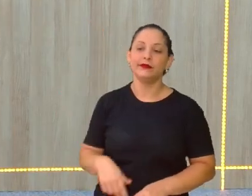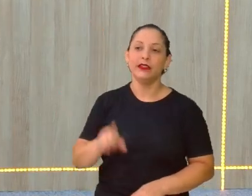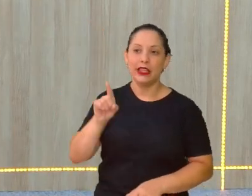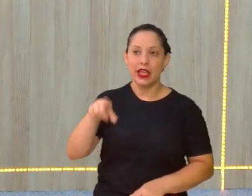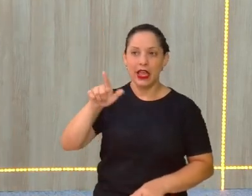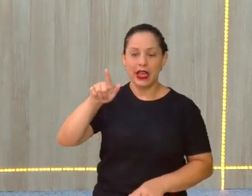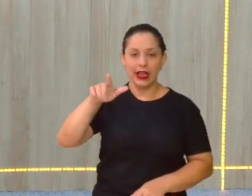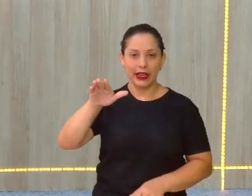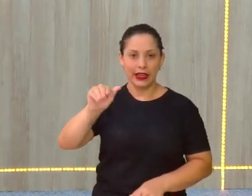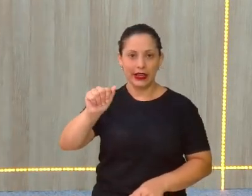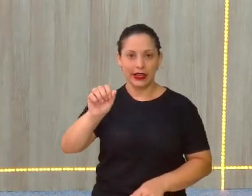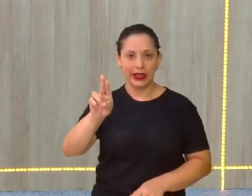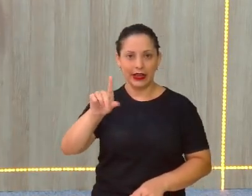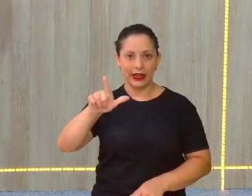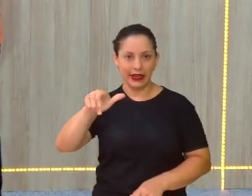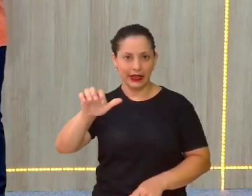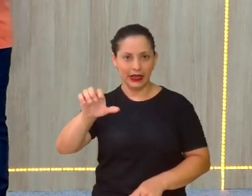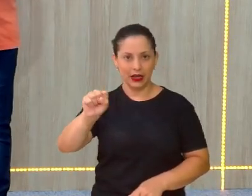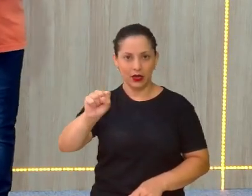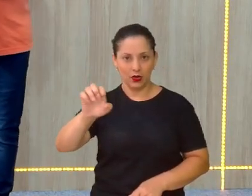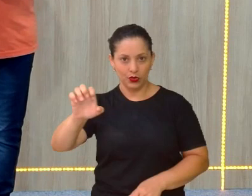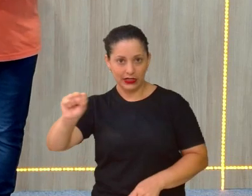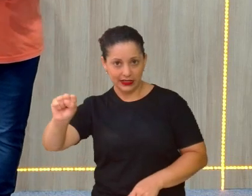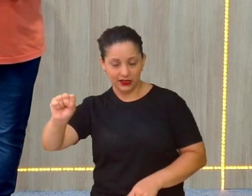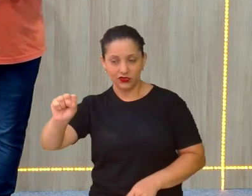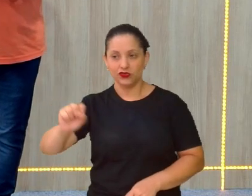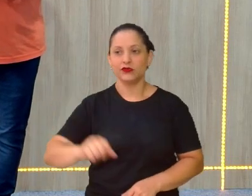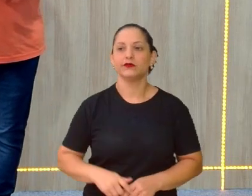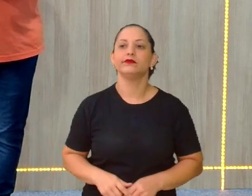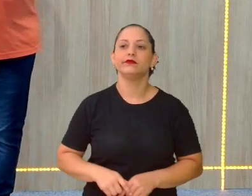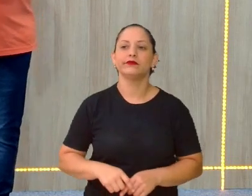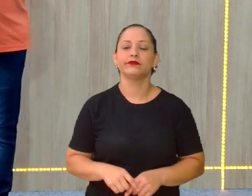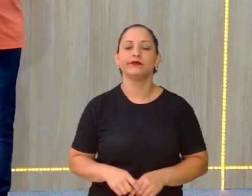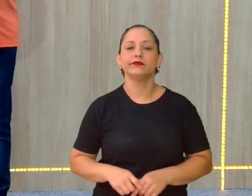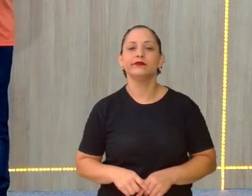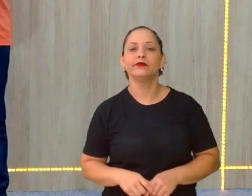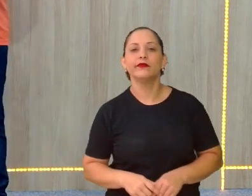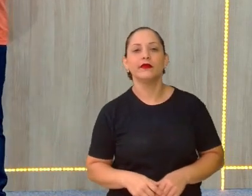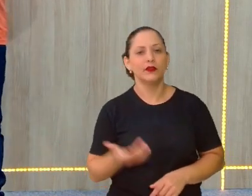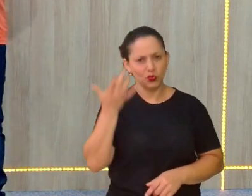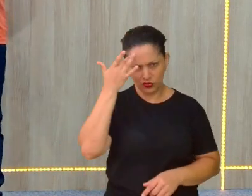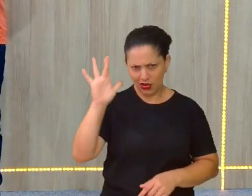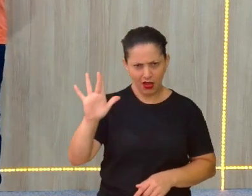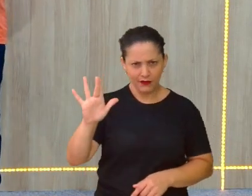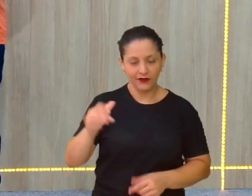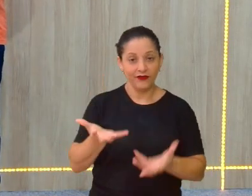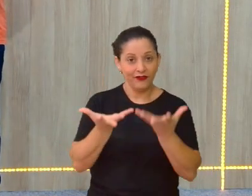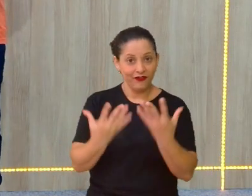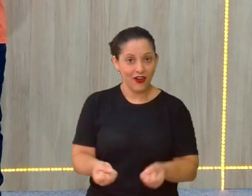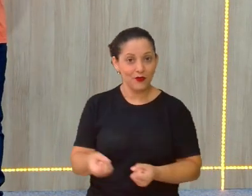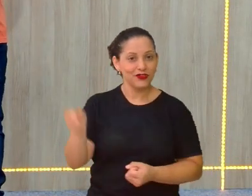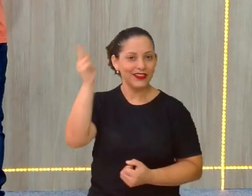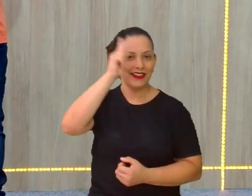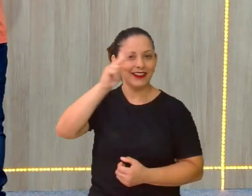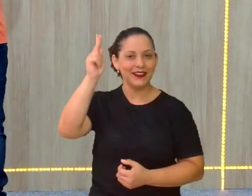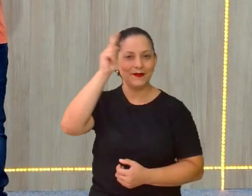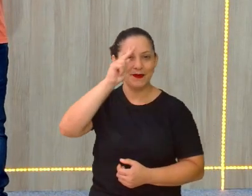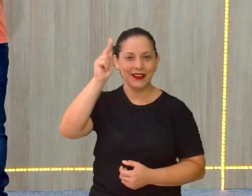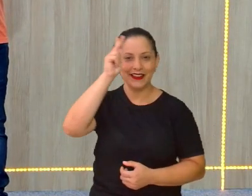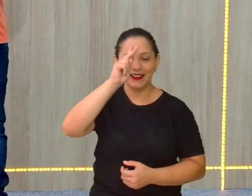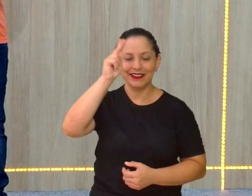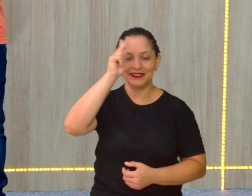gauleses. Para quem não sabe quem eram os gauleses, bora lembrar aí, Vanessa, bora